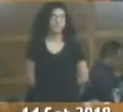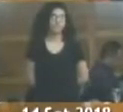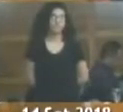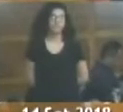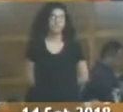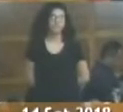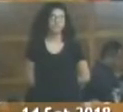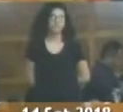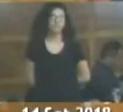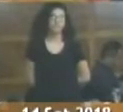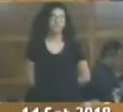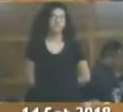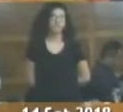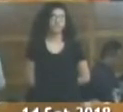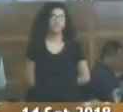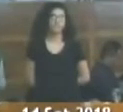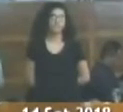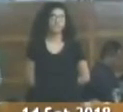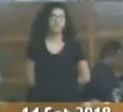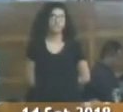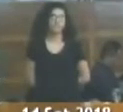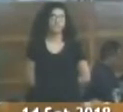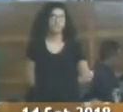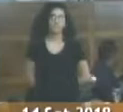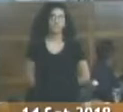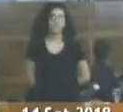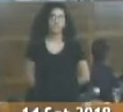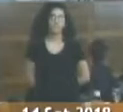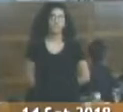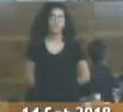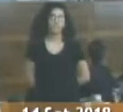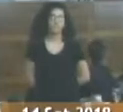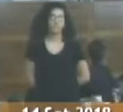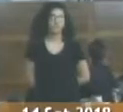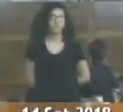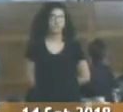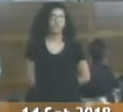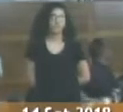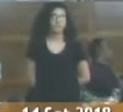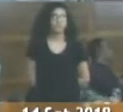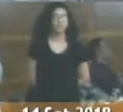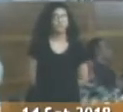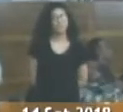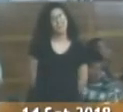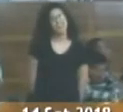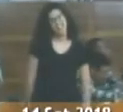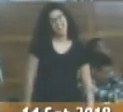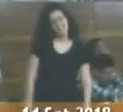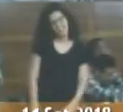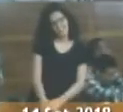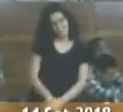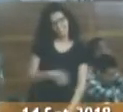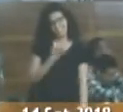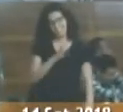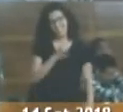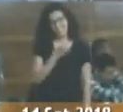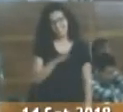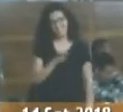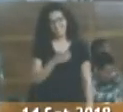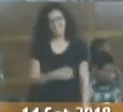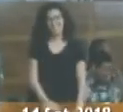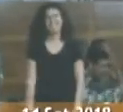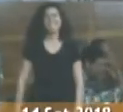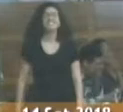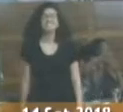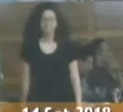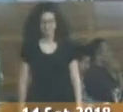Dentro do IEDBIG, o principal produto é o Projeto Pomar. Tá? O Projeto Pomar ele foi fundado em